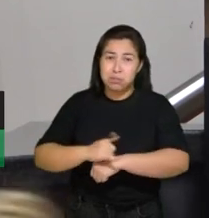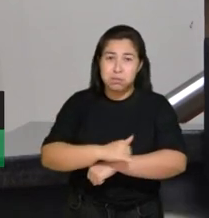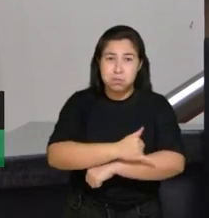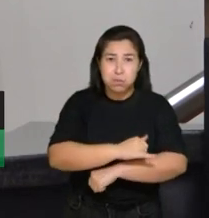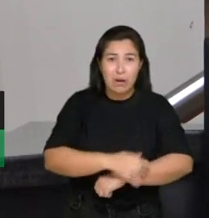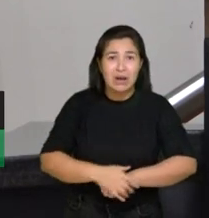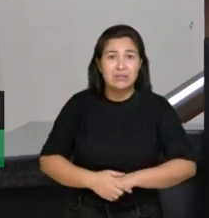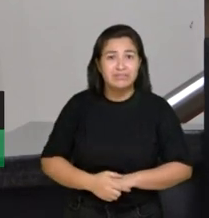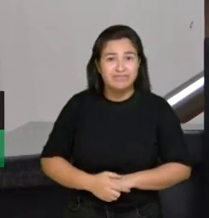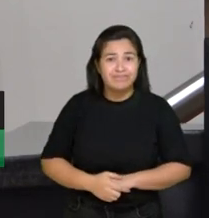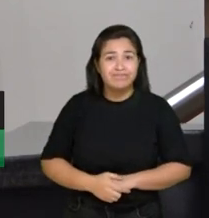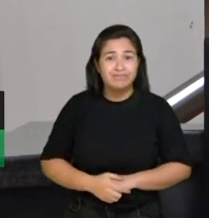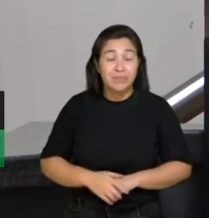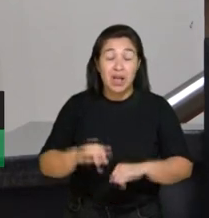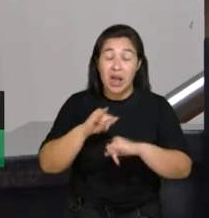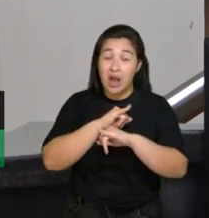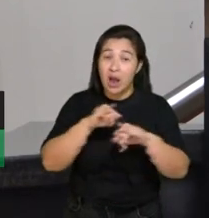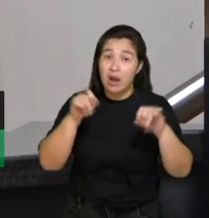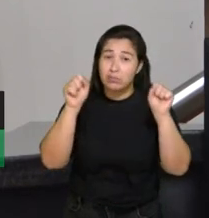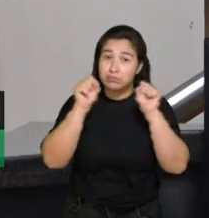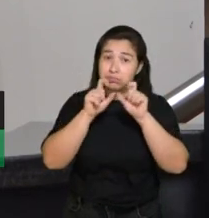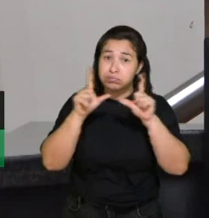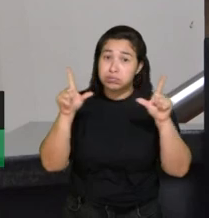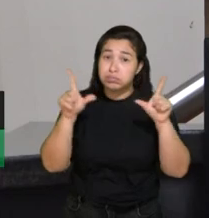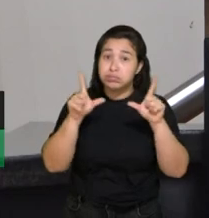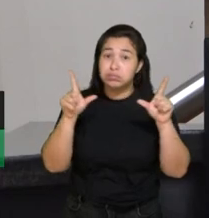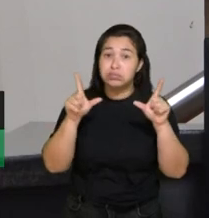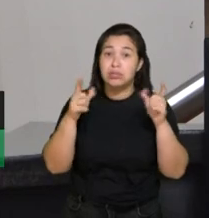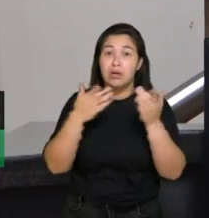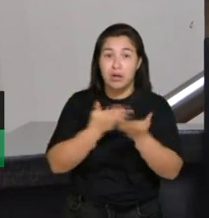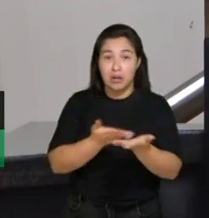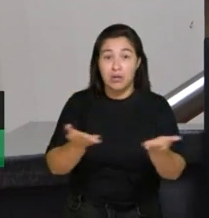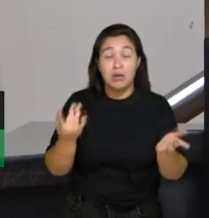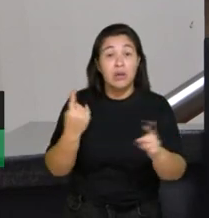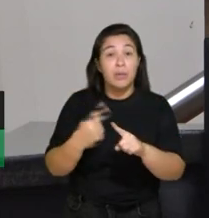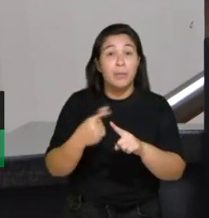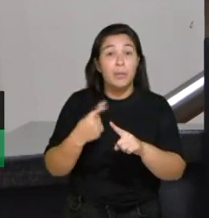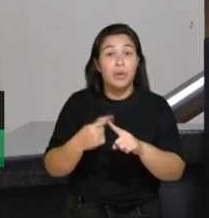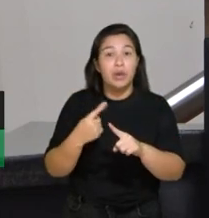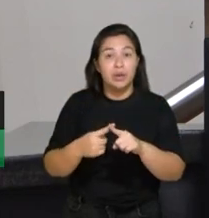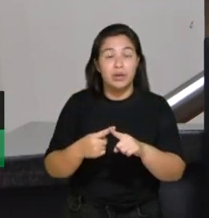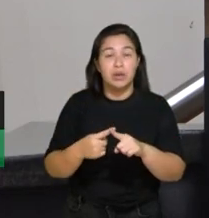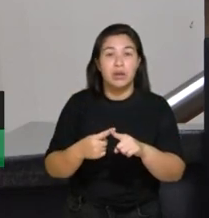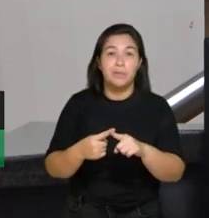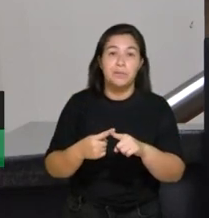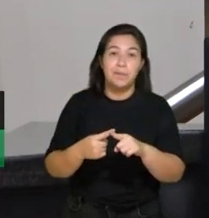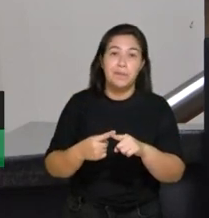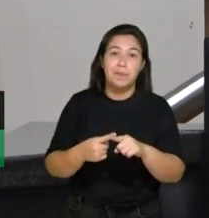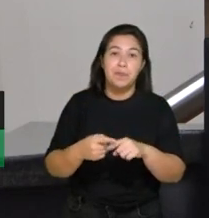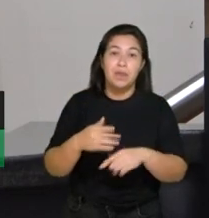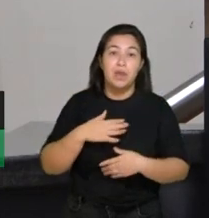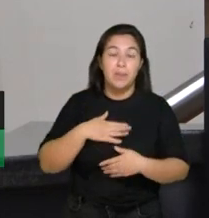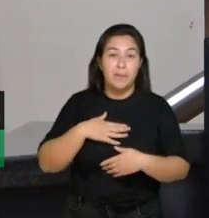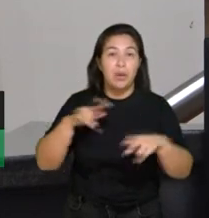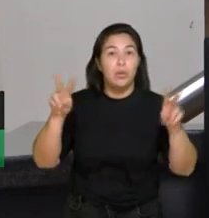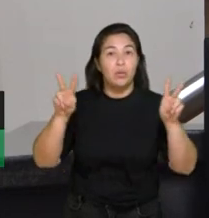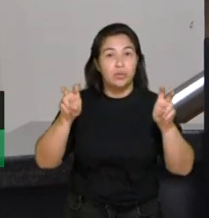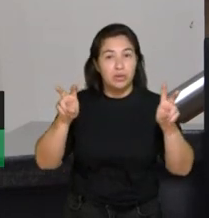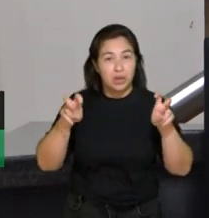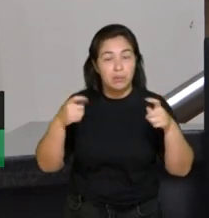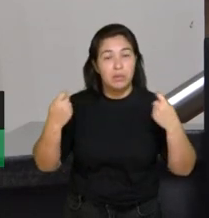ligue um alerta inclusive estarei trazendo para essa casa que seja